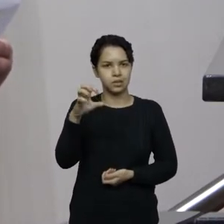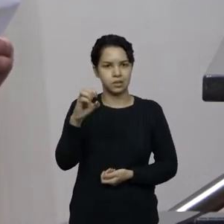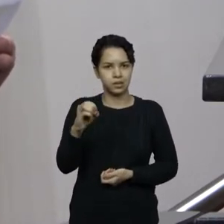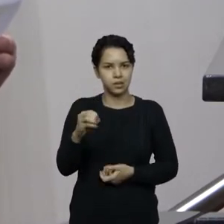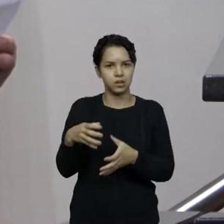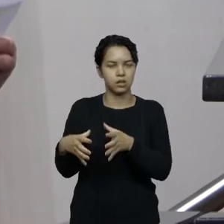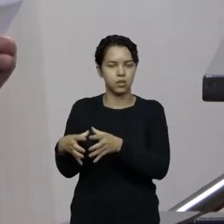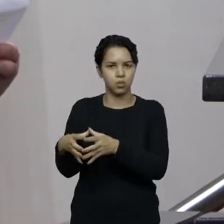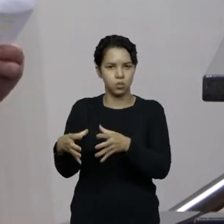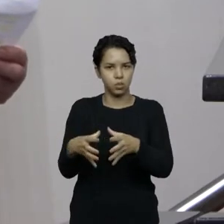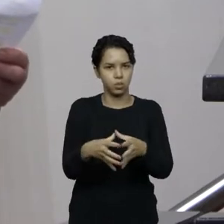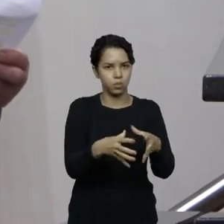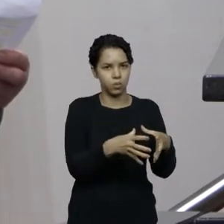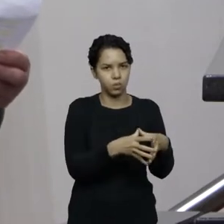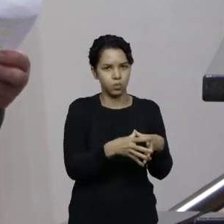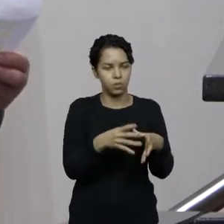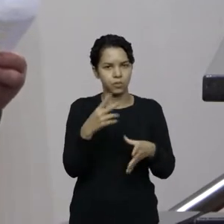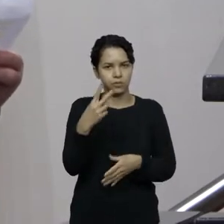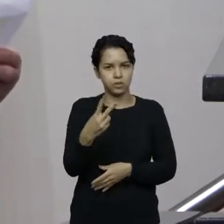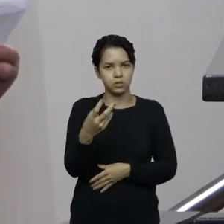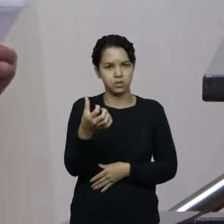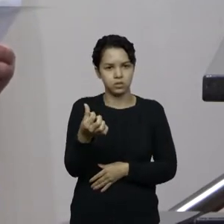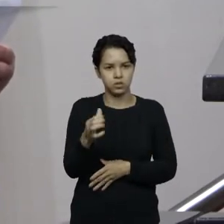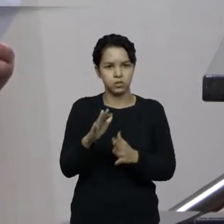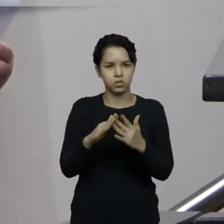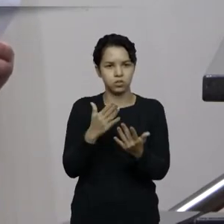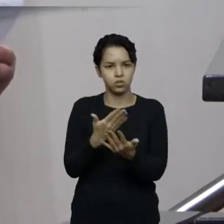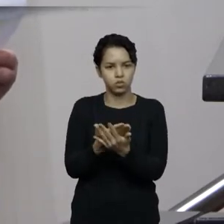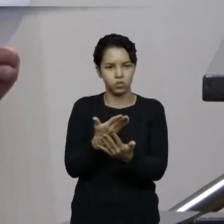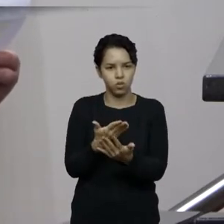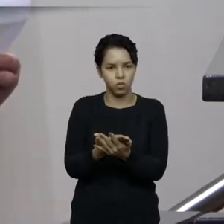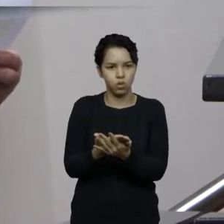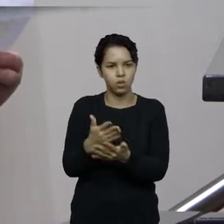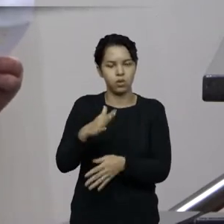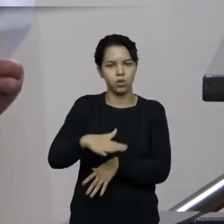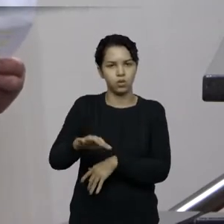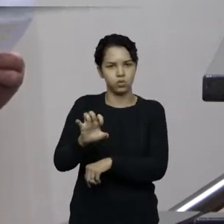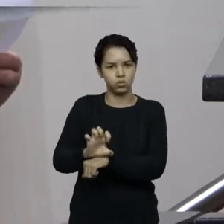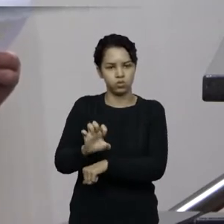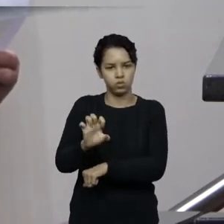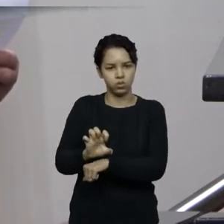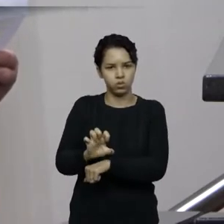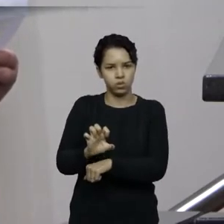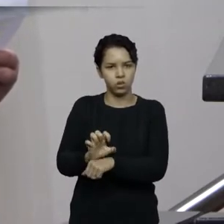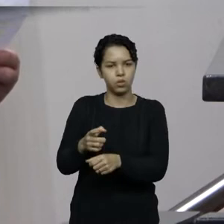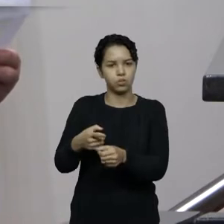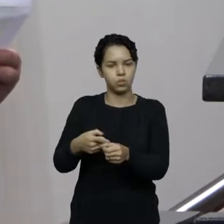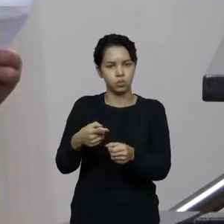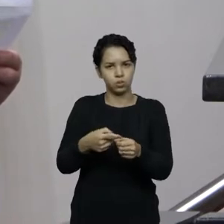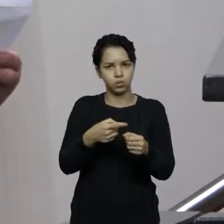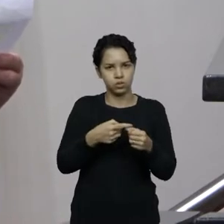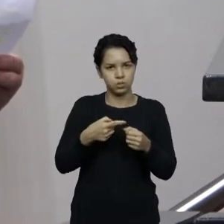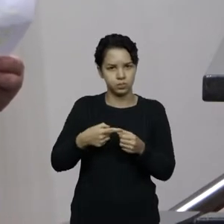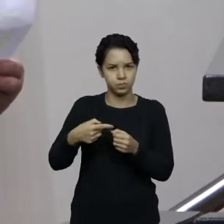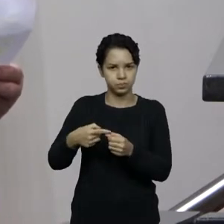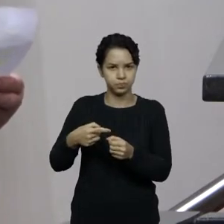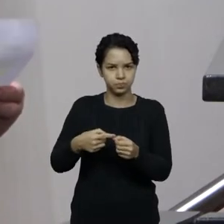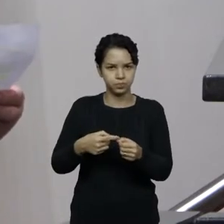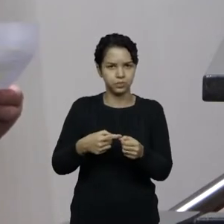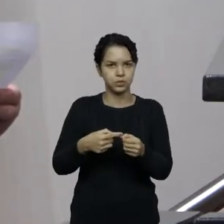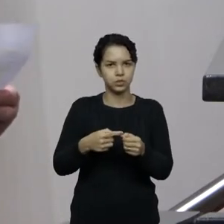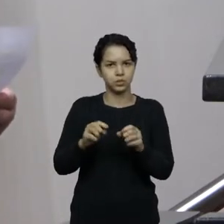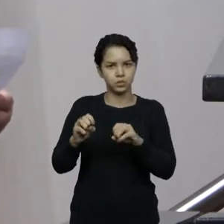de 26 das escolas estaduais e municipais do Ensino